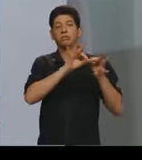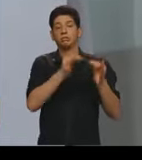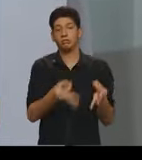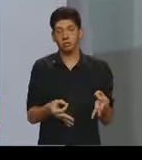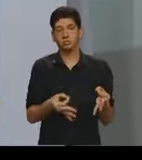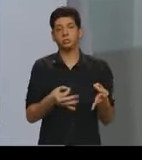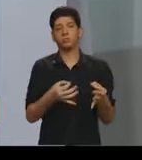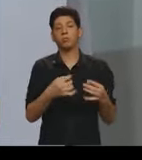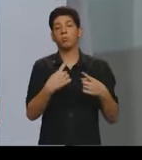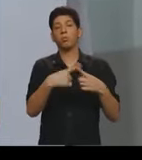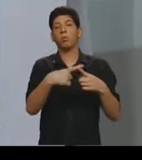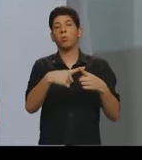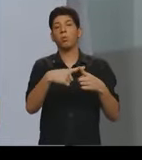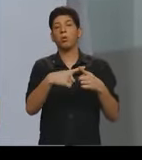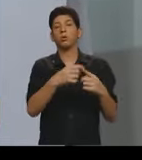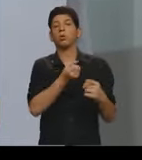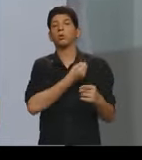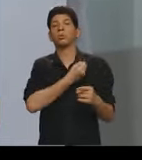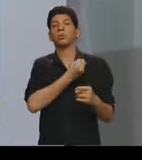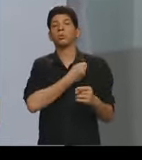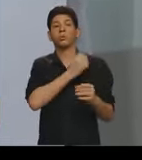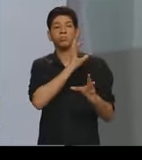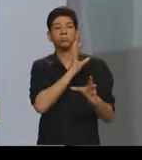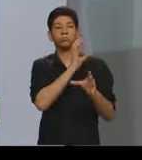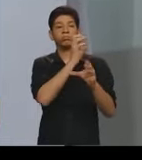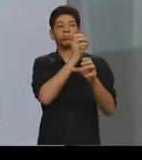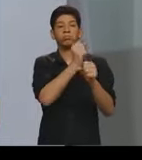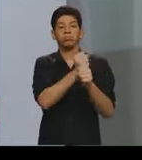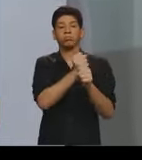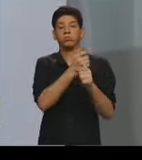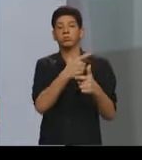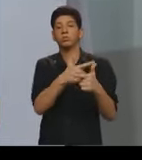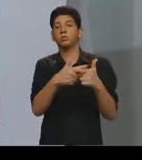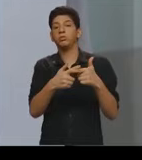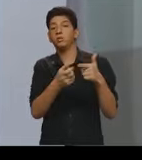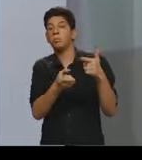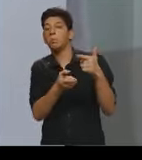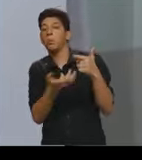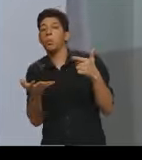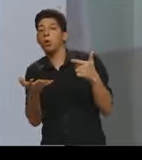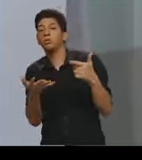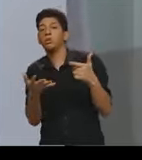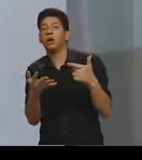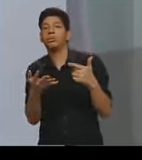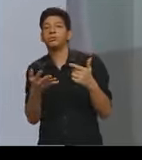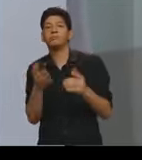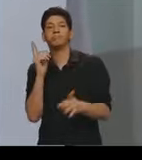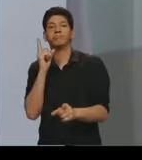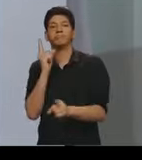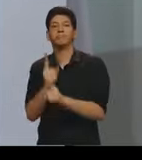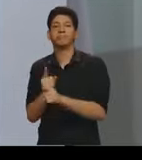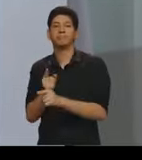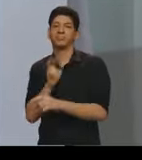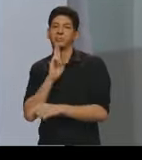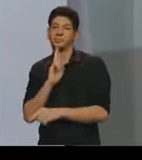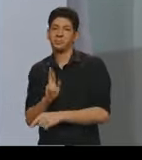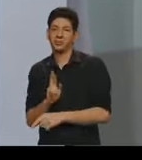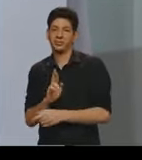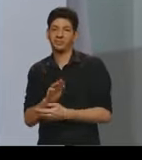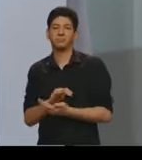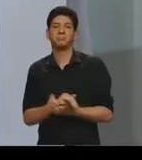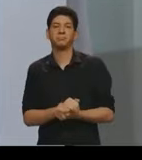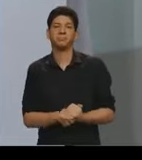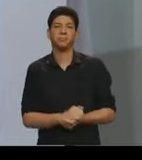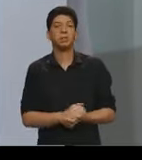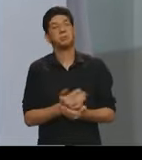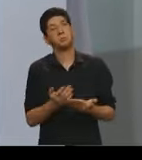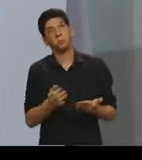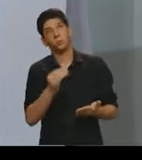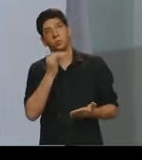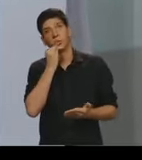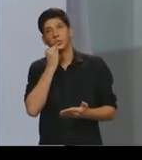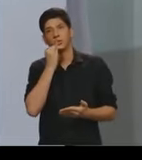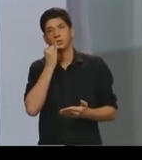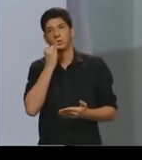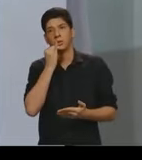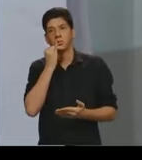vai pegar os números, somar e dividir pela quantidade. Agora, se caso falasse a mesma